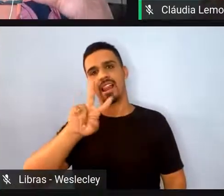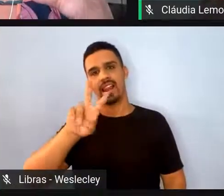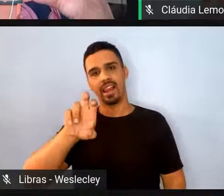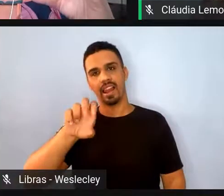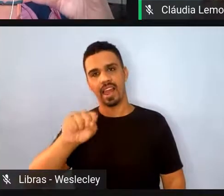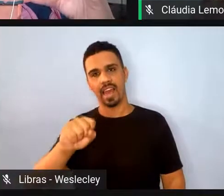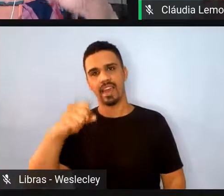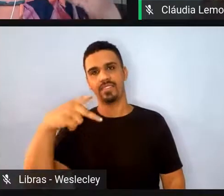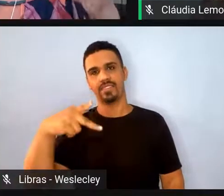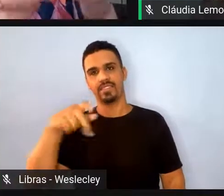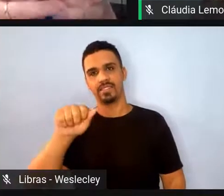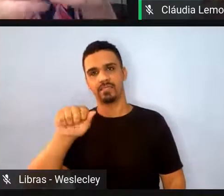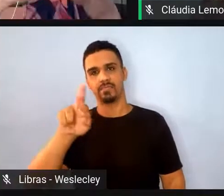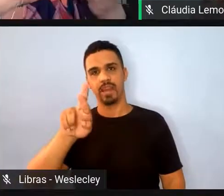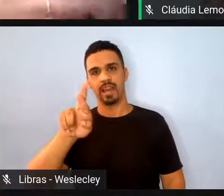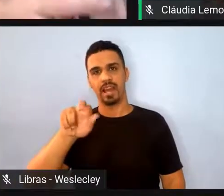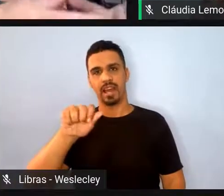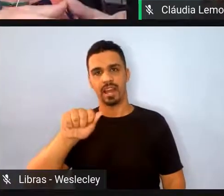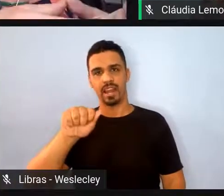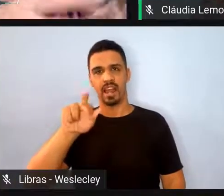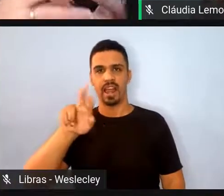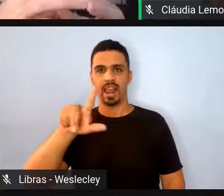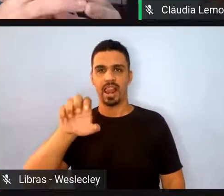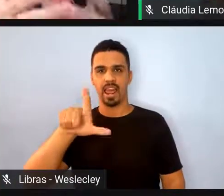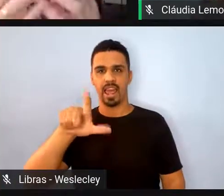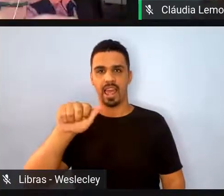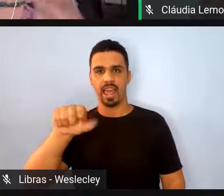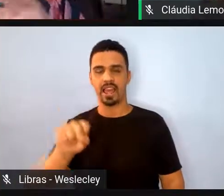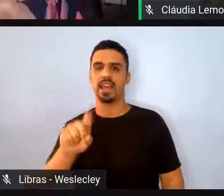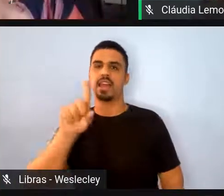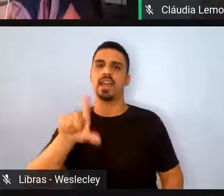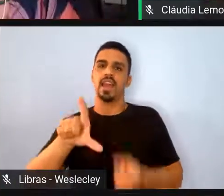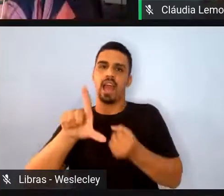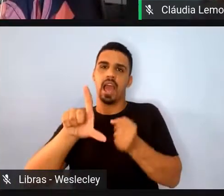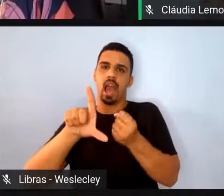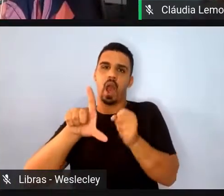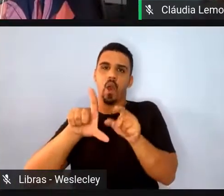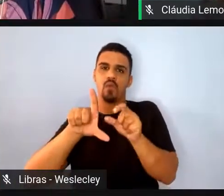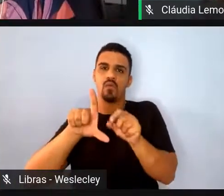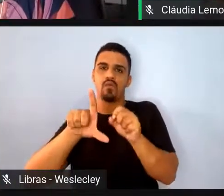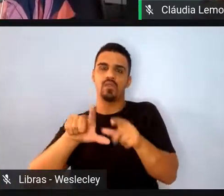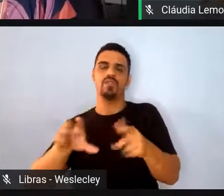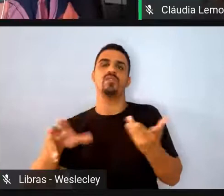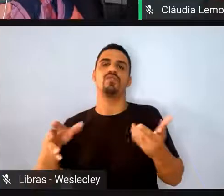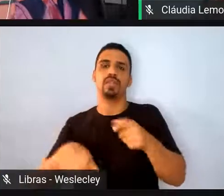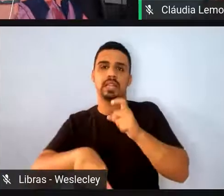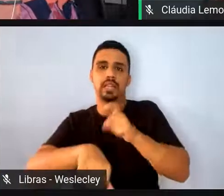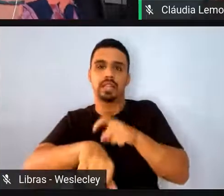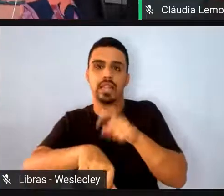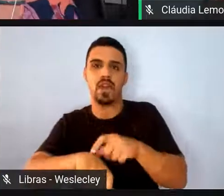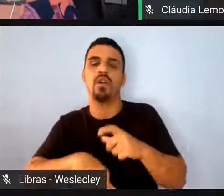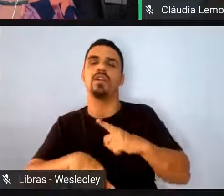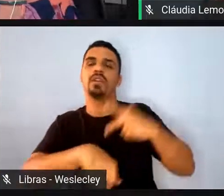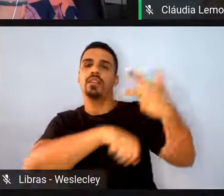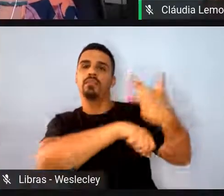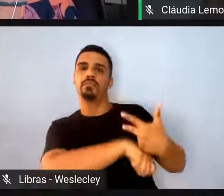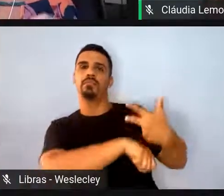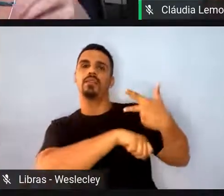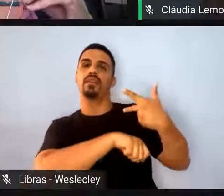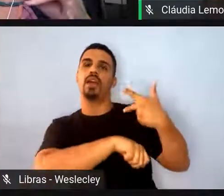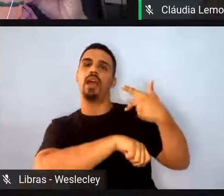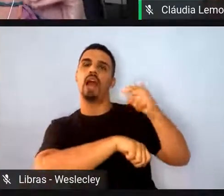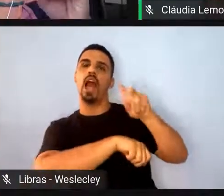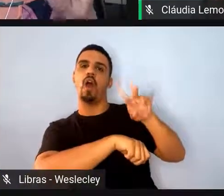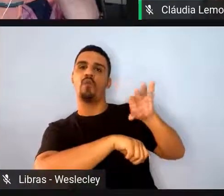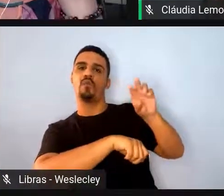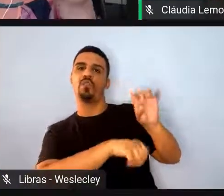são transmissões ao vivo feitas durante a transmissão ao vivo. Então, existe uma transmissão ao vivo